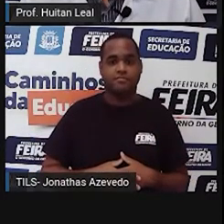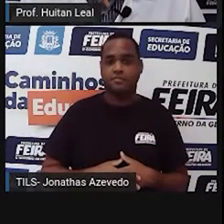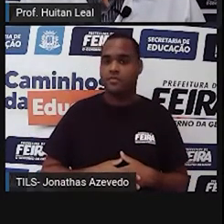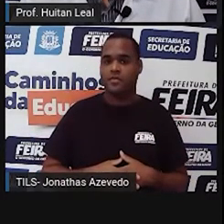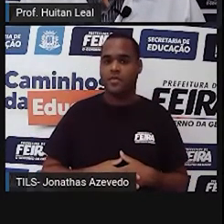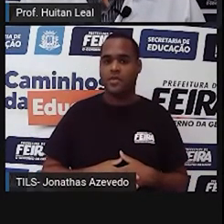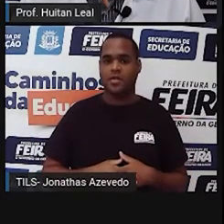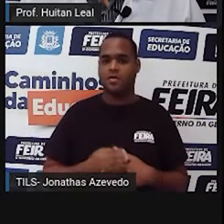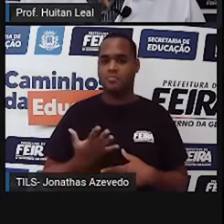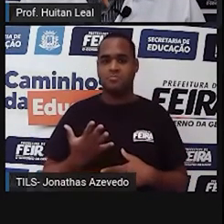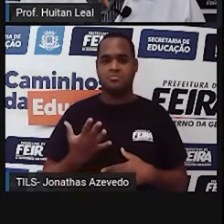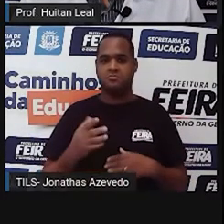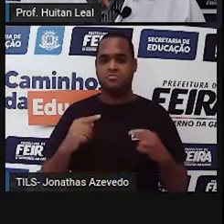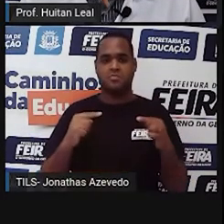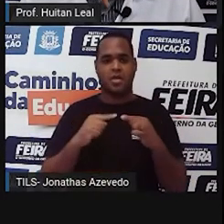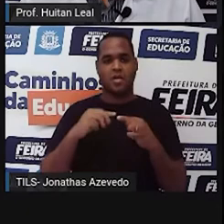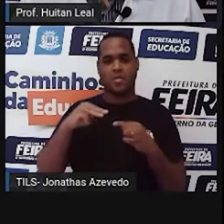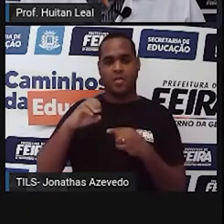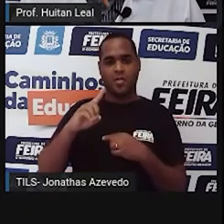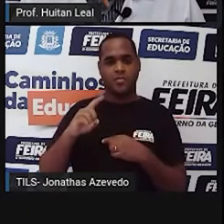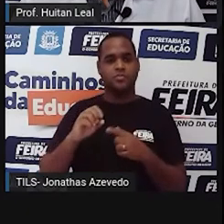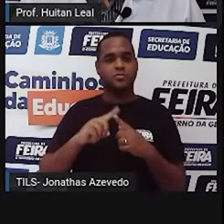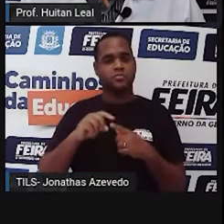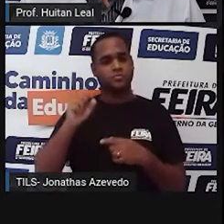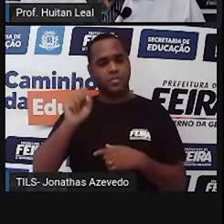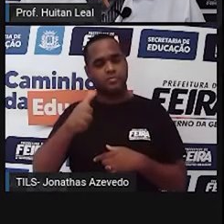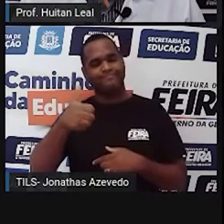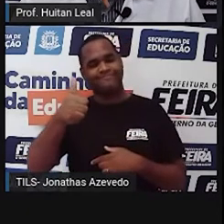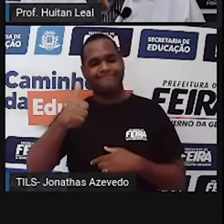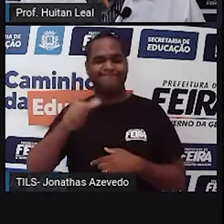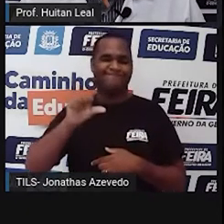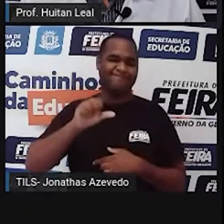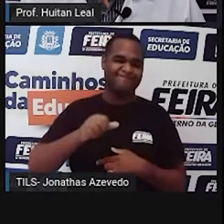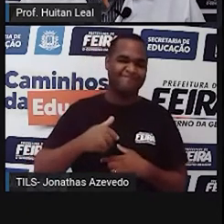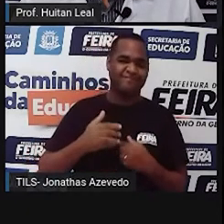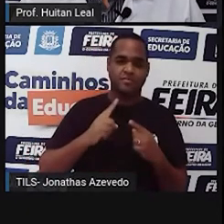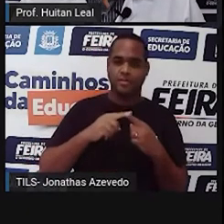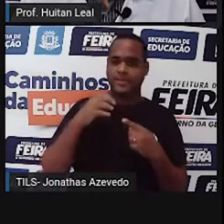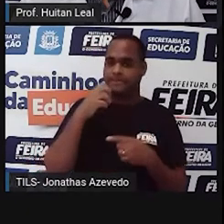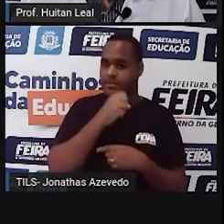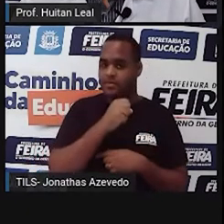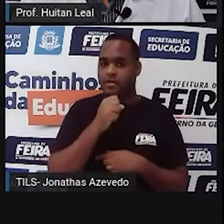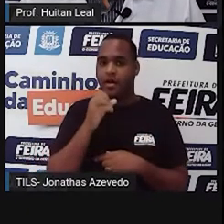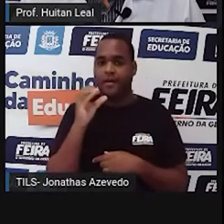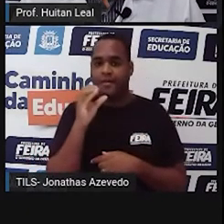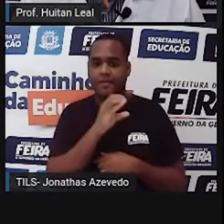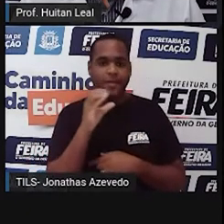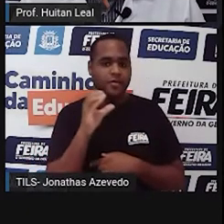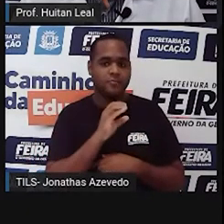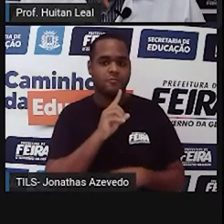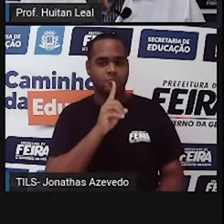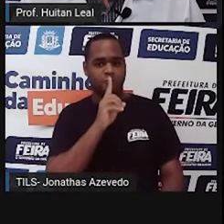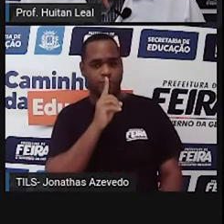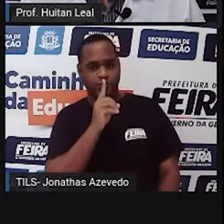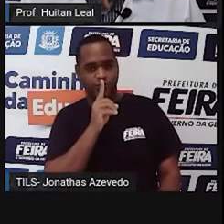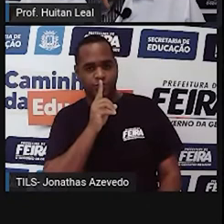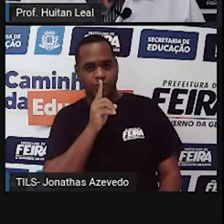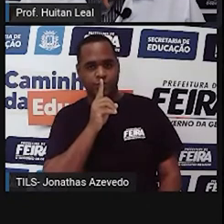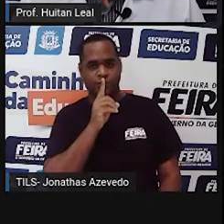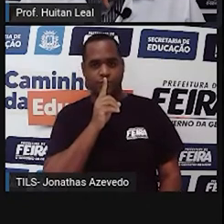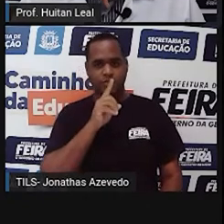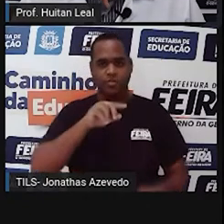Advérbio de modo. Assim, bem, mal, depressa, devagar, em